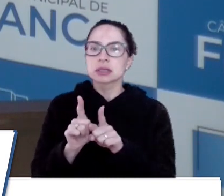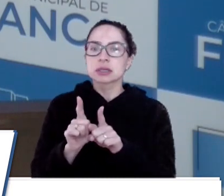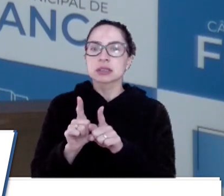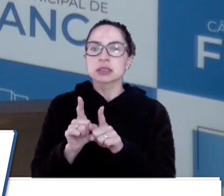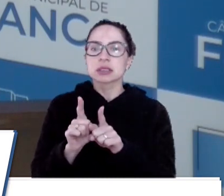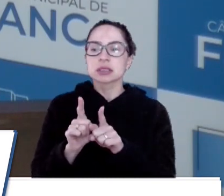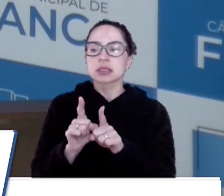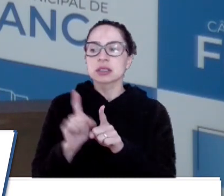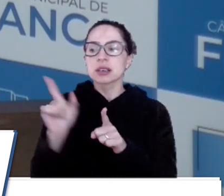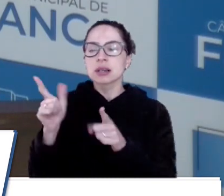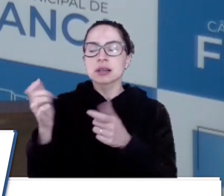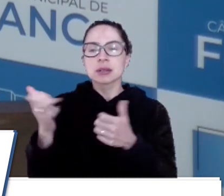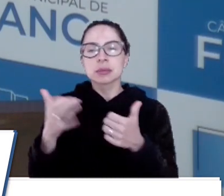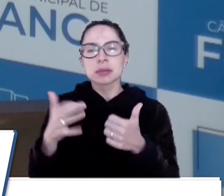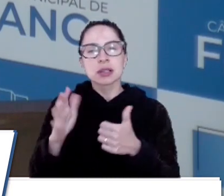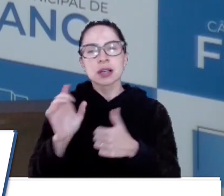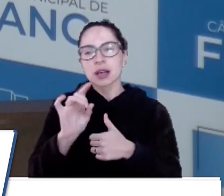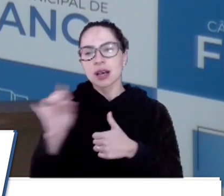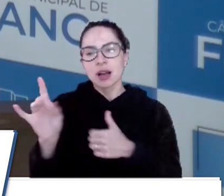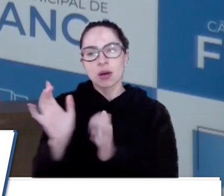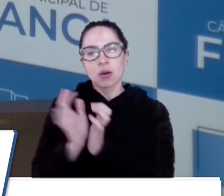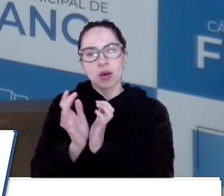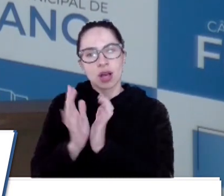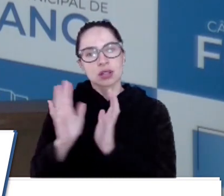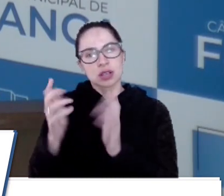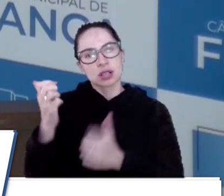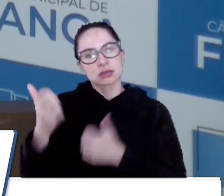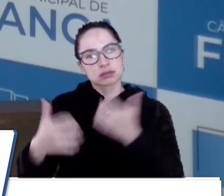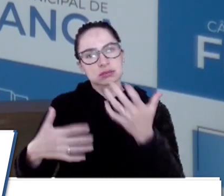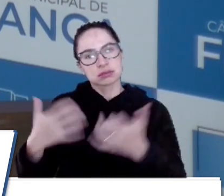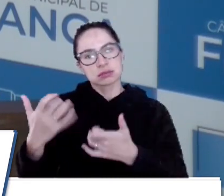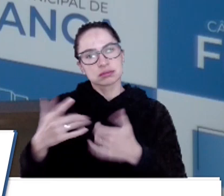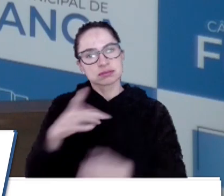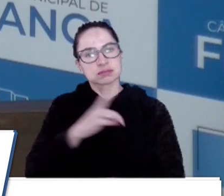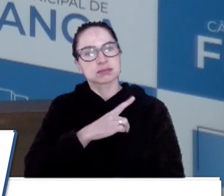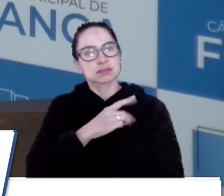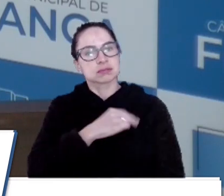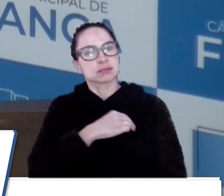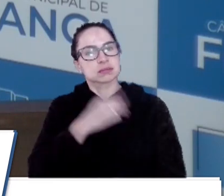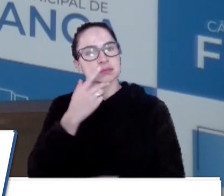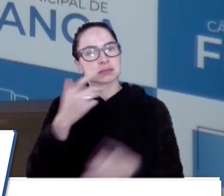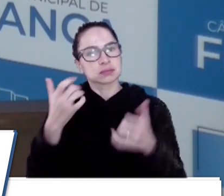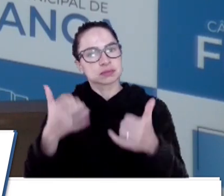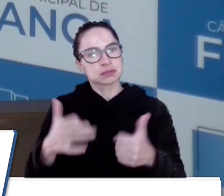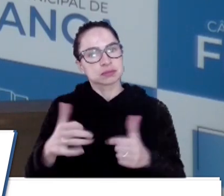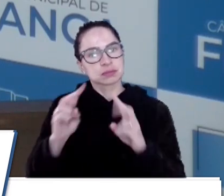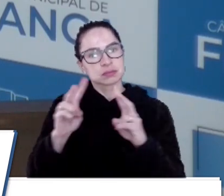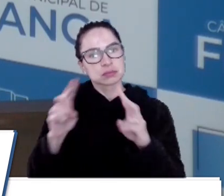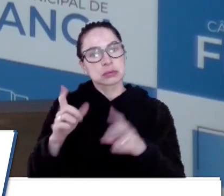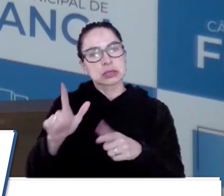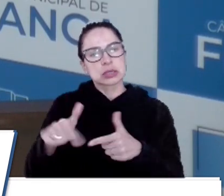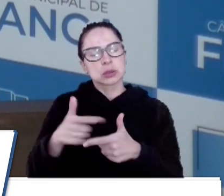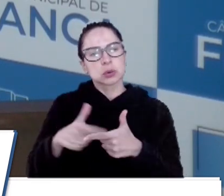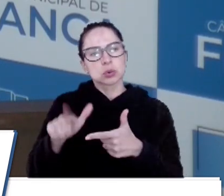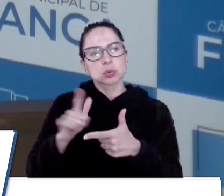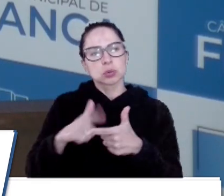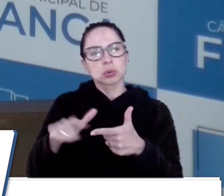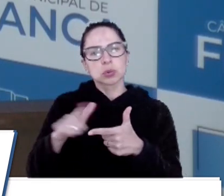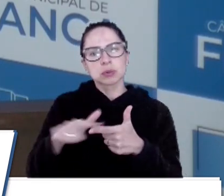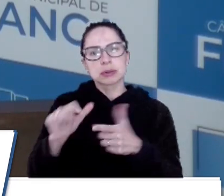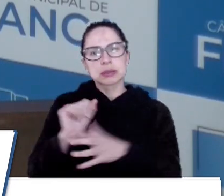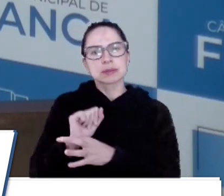aqui dos novos colegas que já passaram por aqui, Della Mota falando sobre esse problema, né, da segurança,